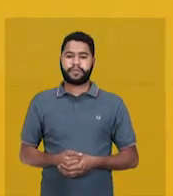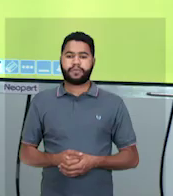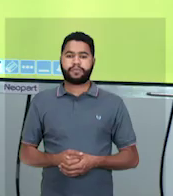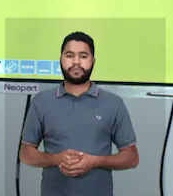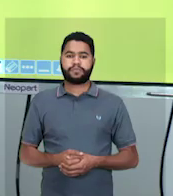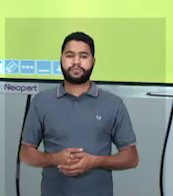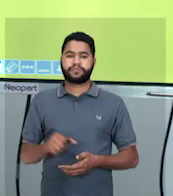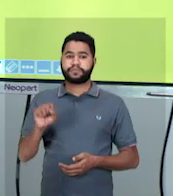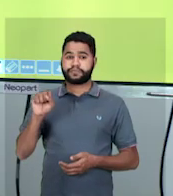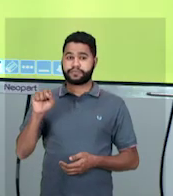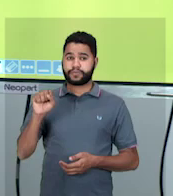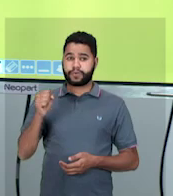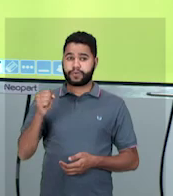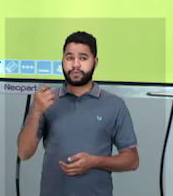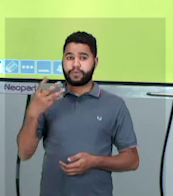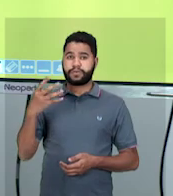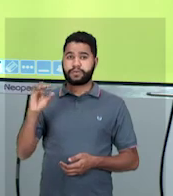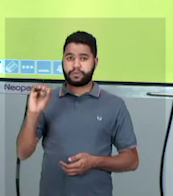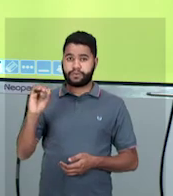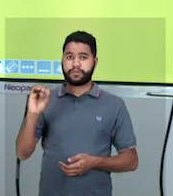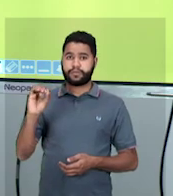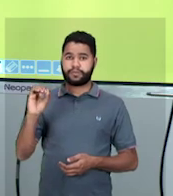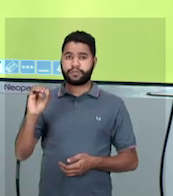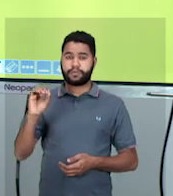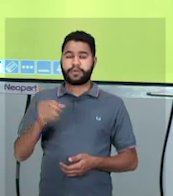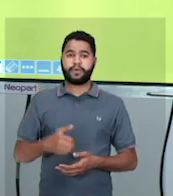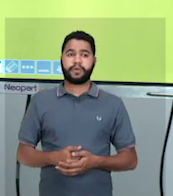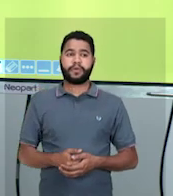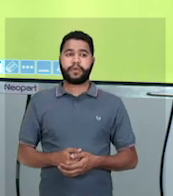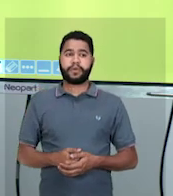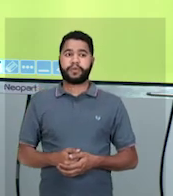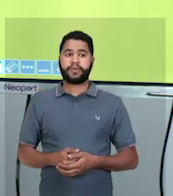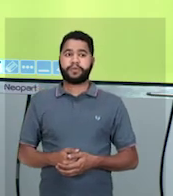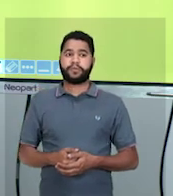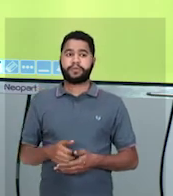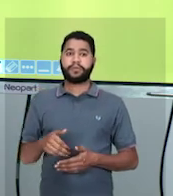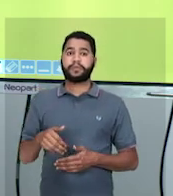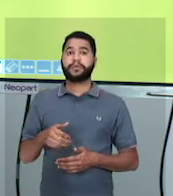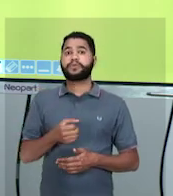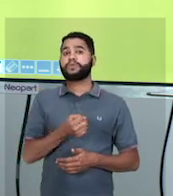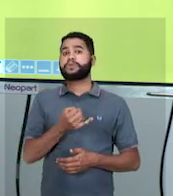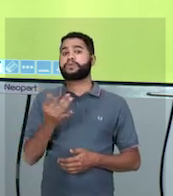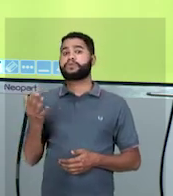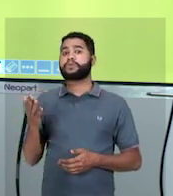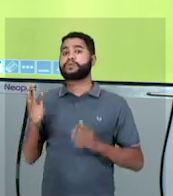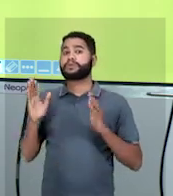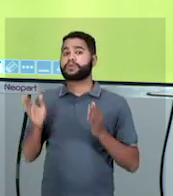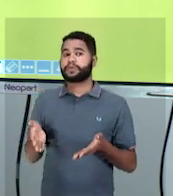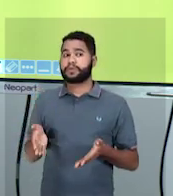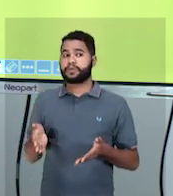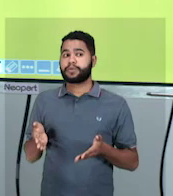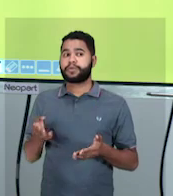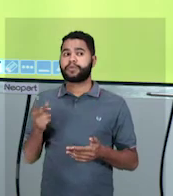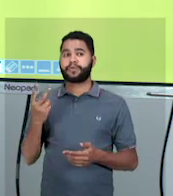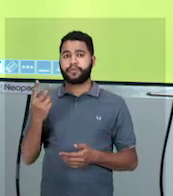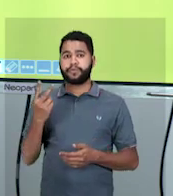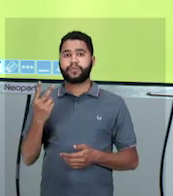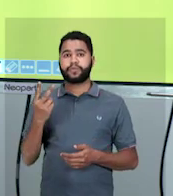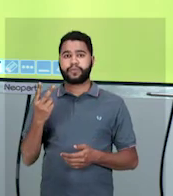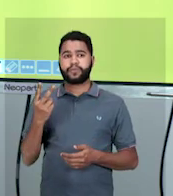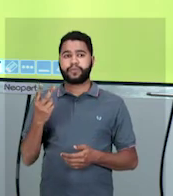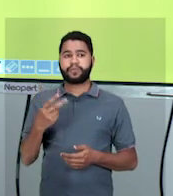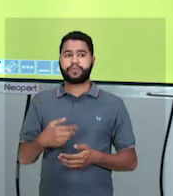o 840 Olha só aquele exemplo que eu falei com vocês passou e quantas voltas aqui passou de duas né